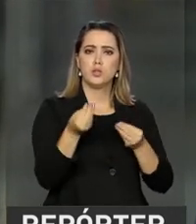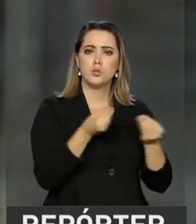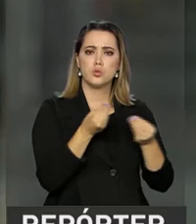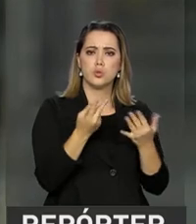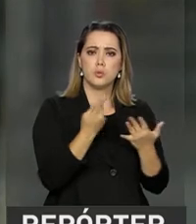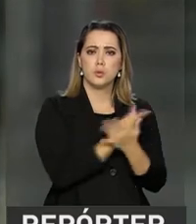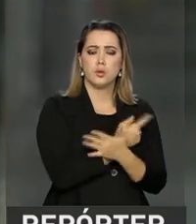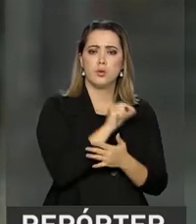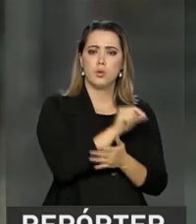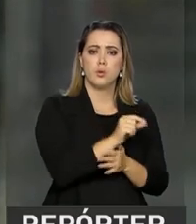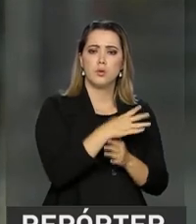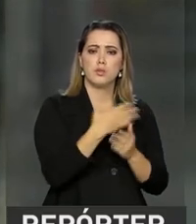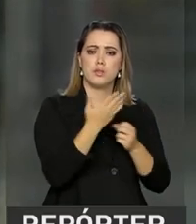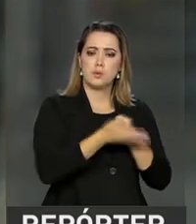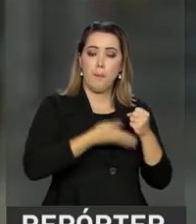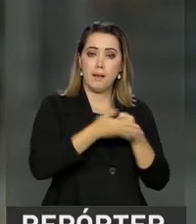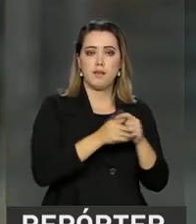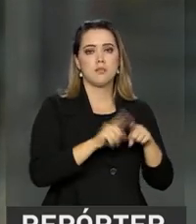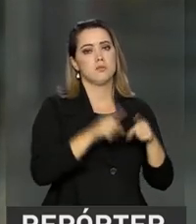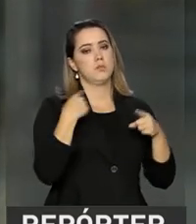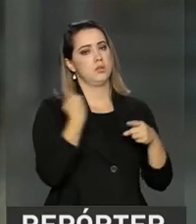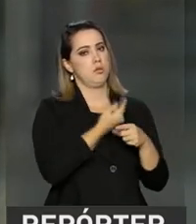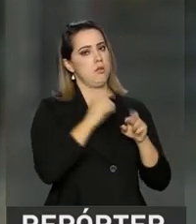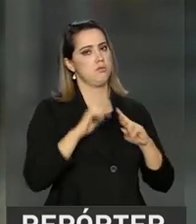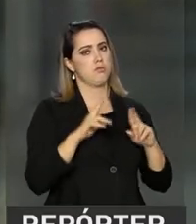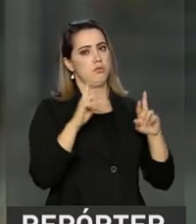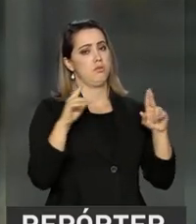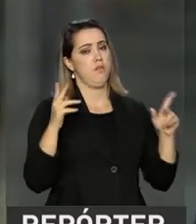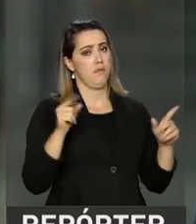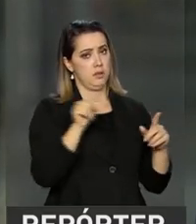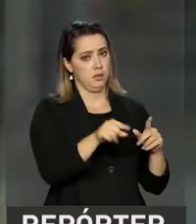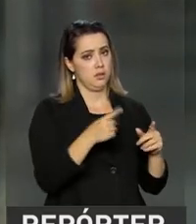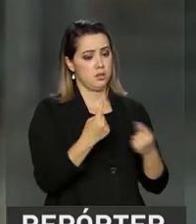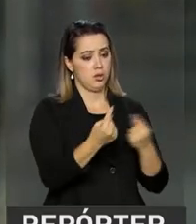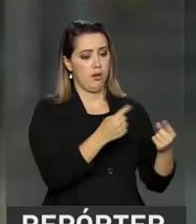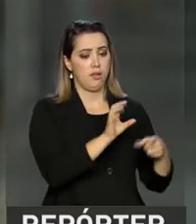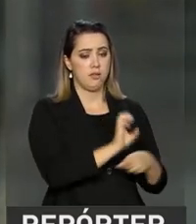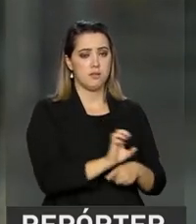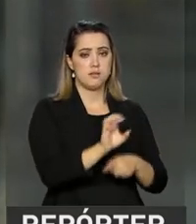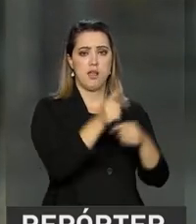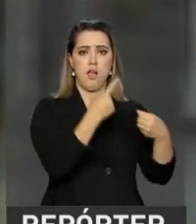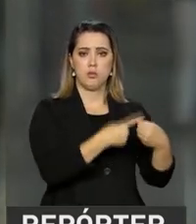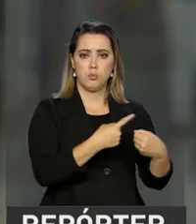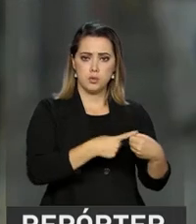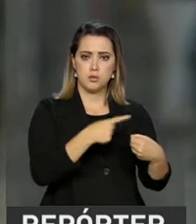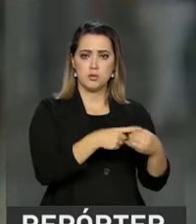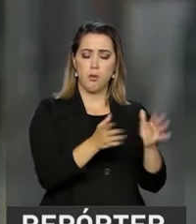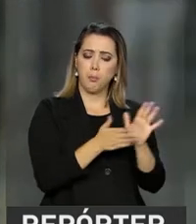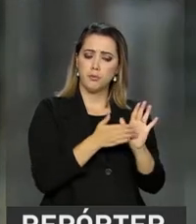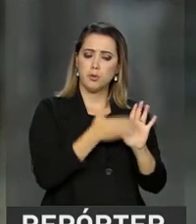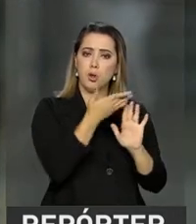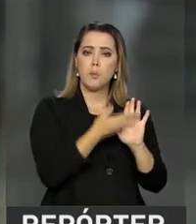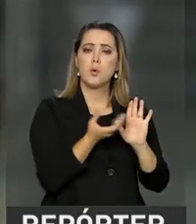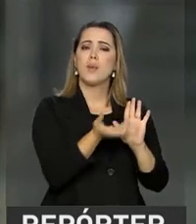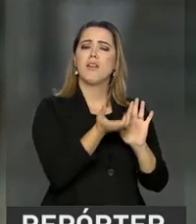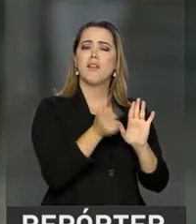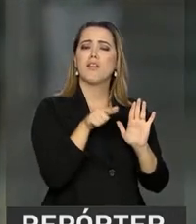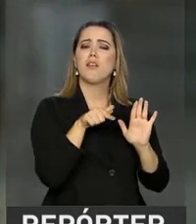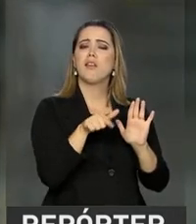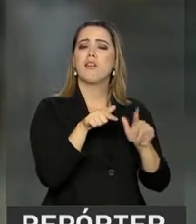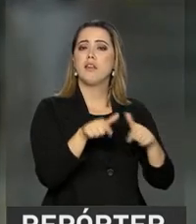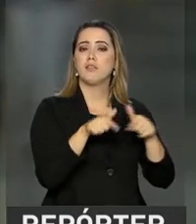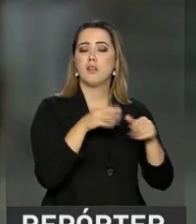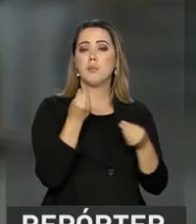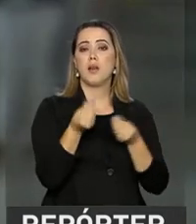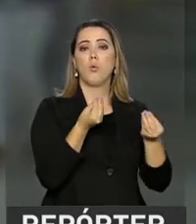conceitos fundamentais mas nós estamos flexibilizando para que os entes federados apresentem suas planos de trabalho de acordo